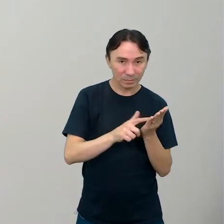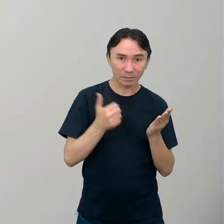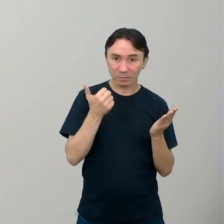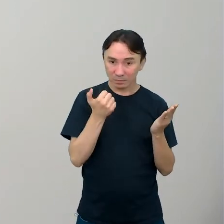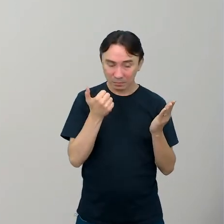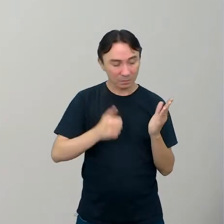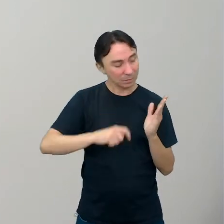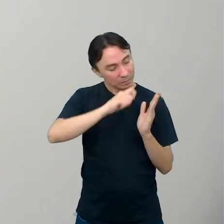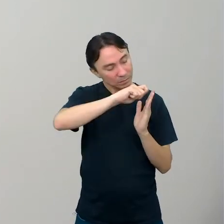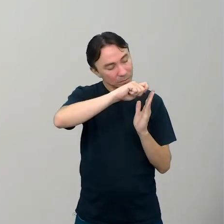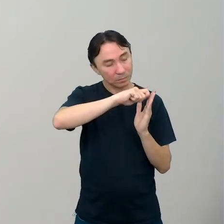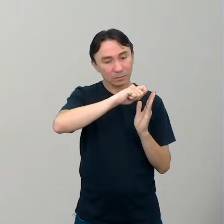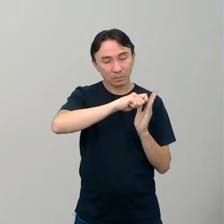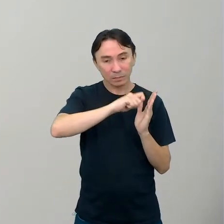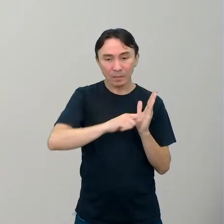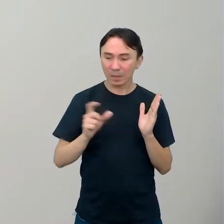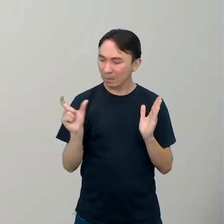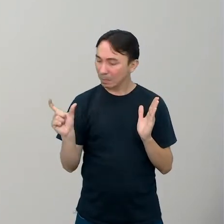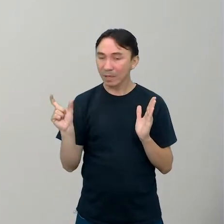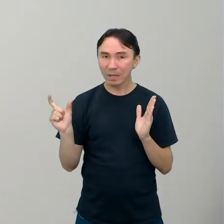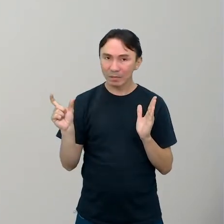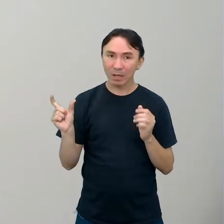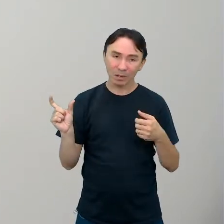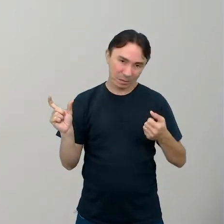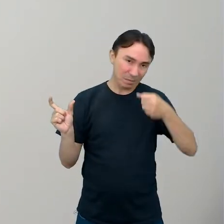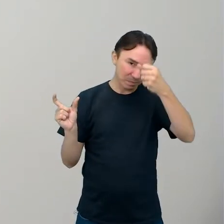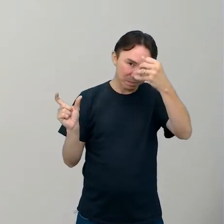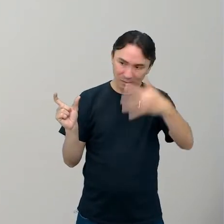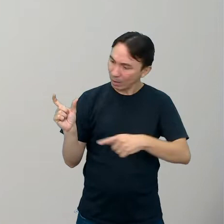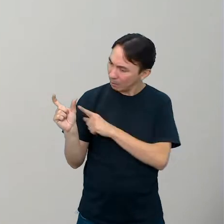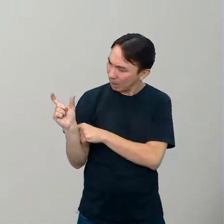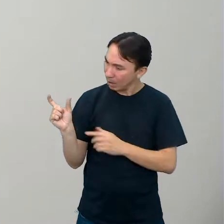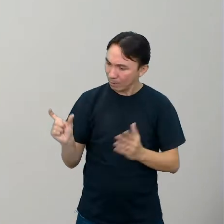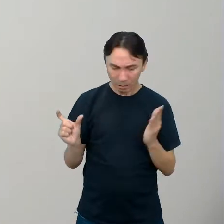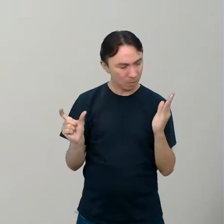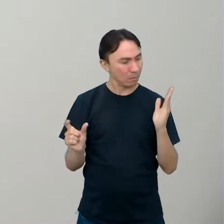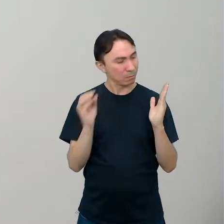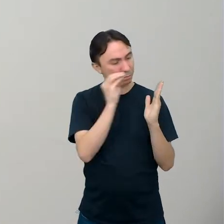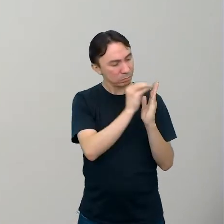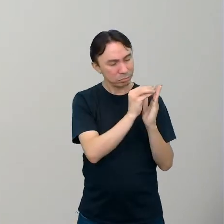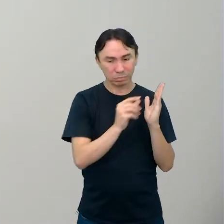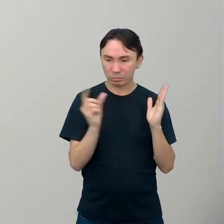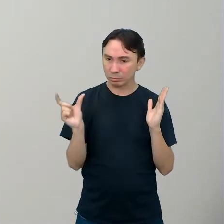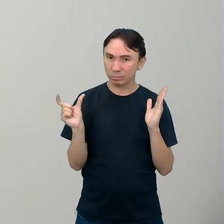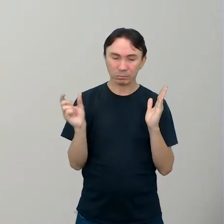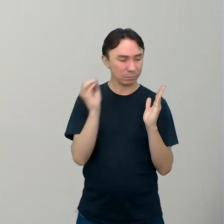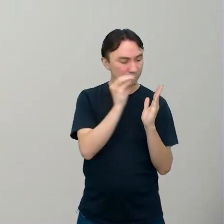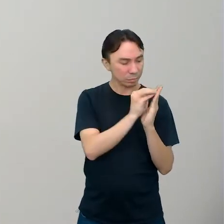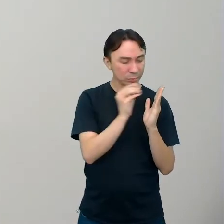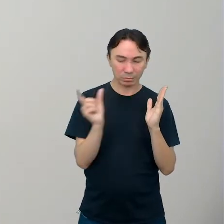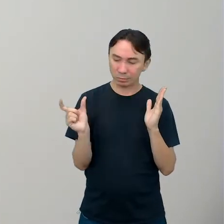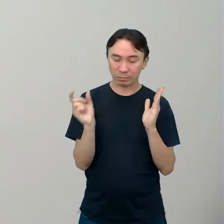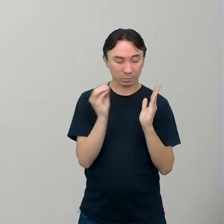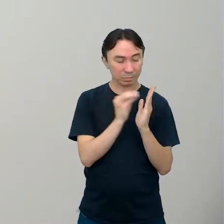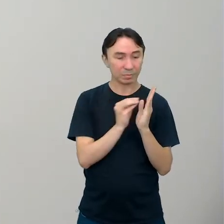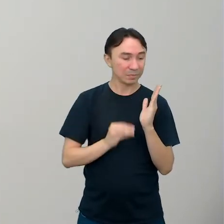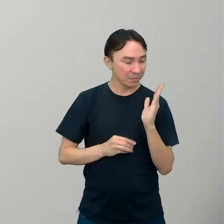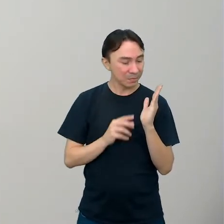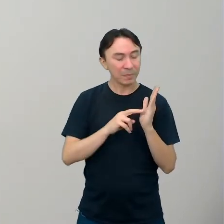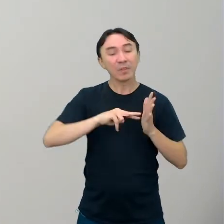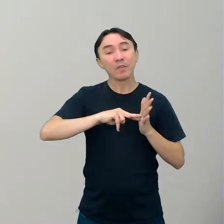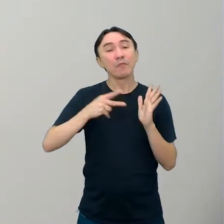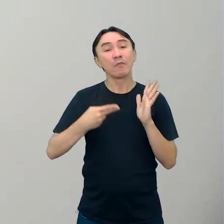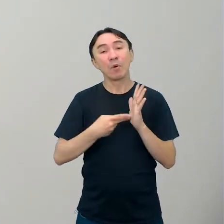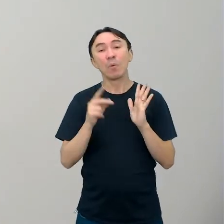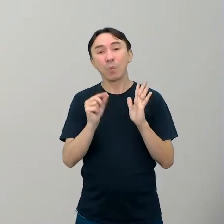então anotar os termos que a gente vai falar aqui, que a professora vai falar, e você colocar ali do ladinho o significado, né? Justamente